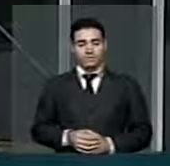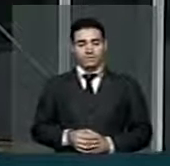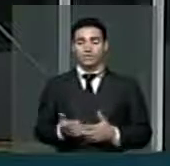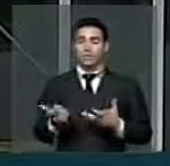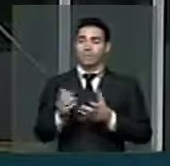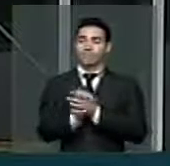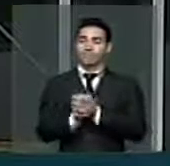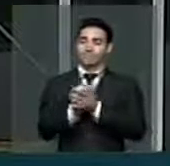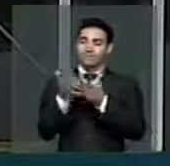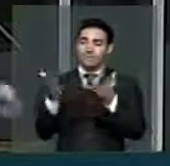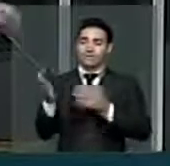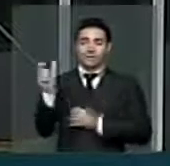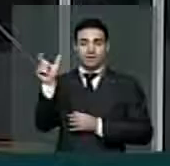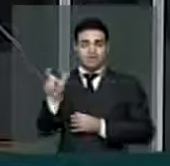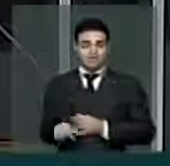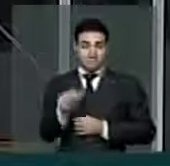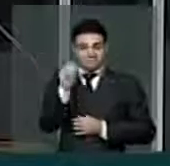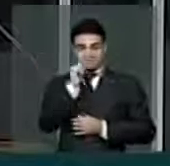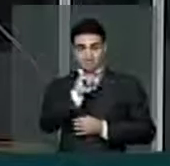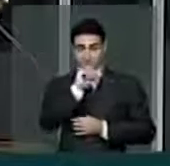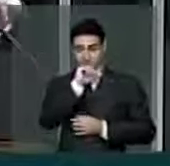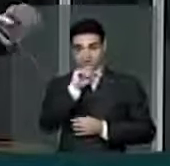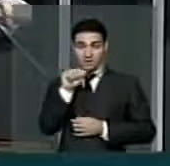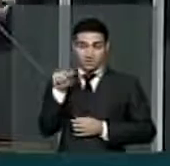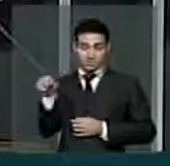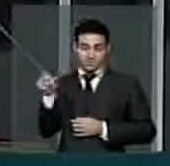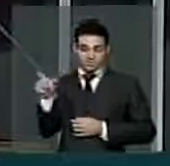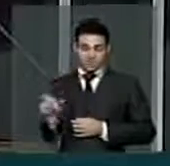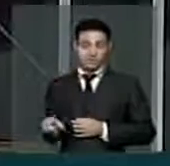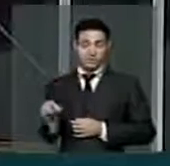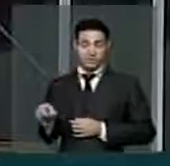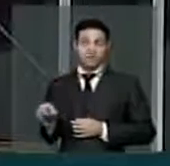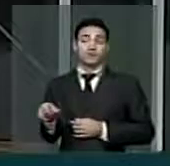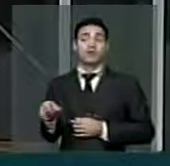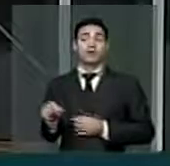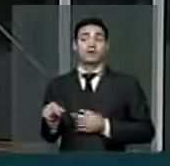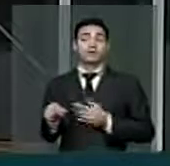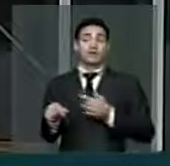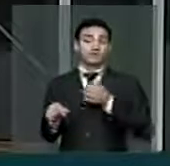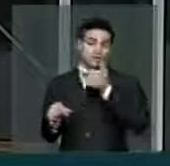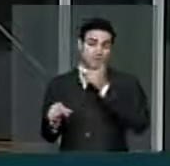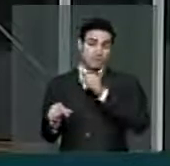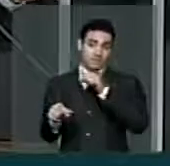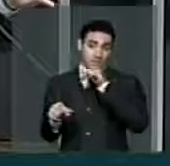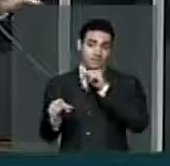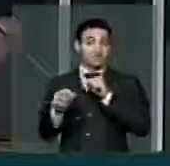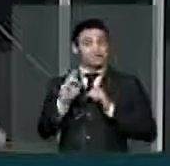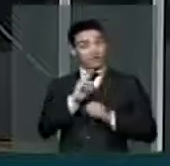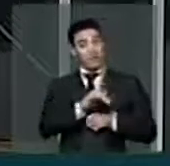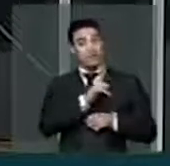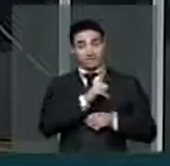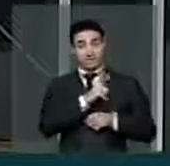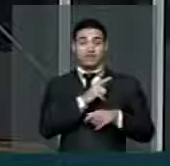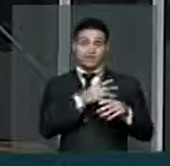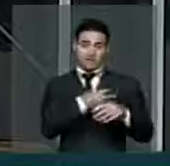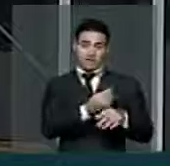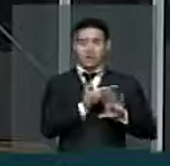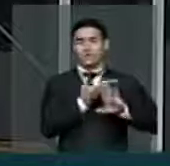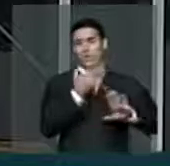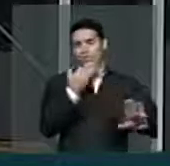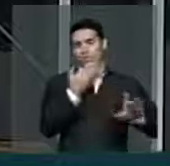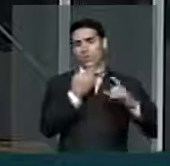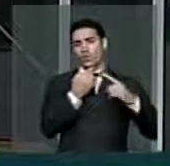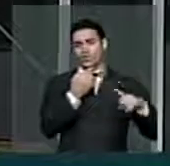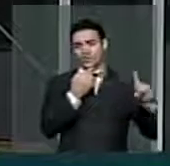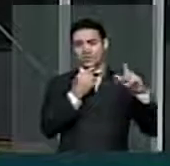mãe que, diferentemente desta mãe que tem a sua filha, o seu filho longe de casa, mas que